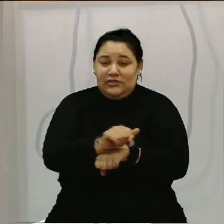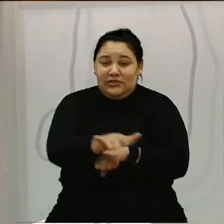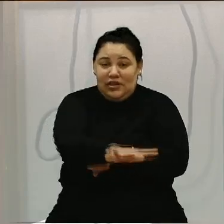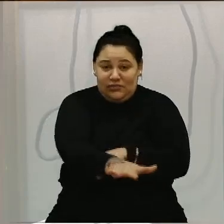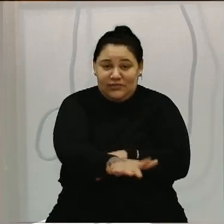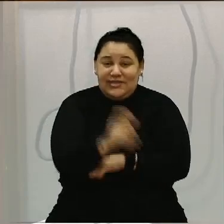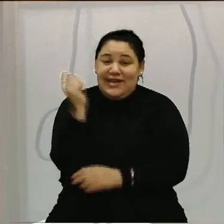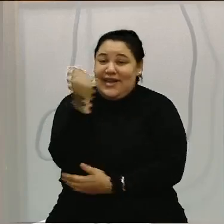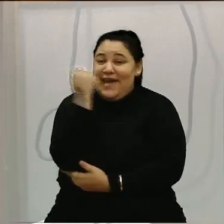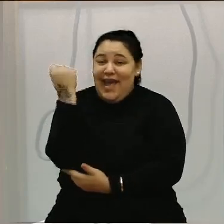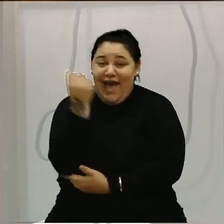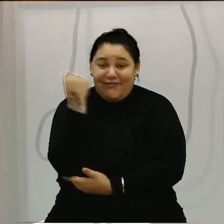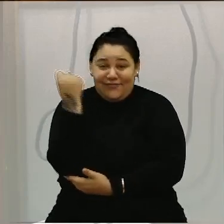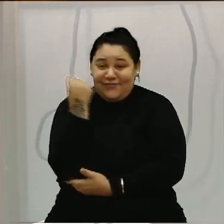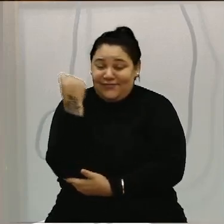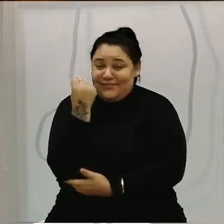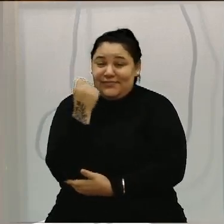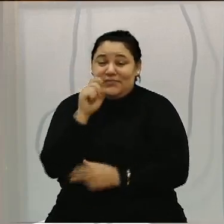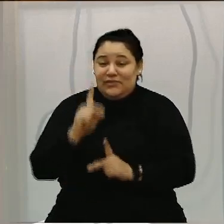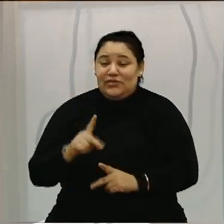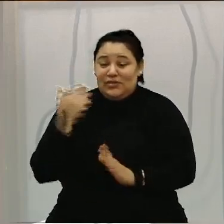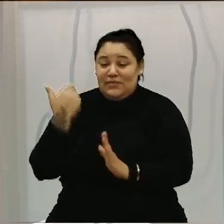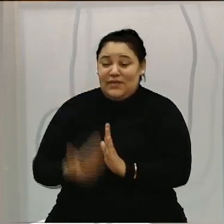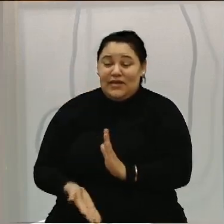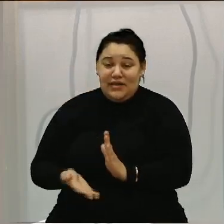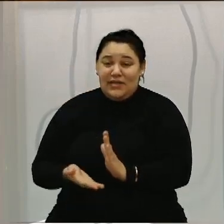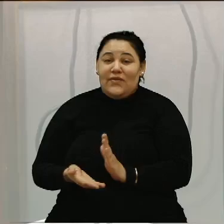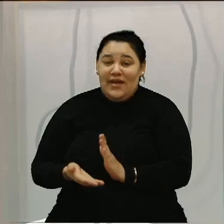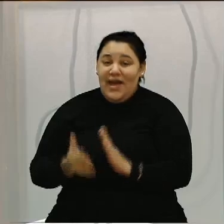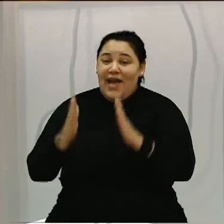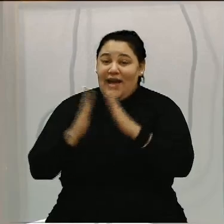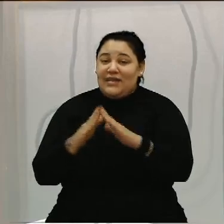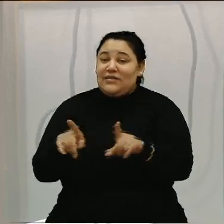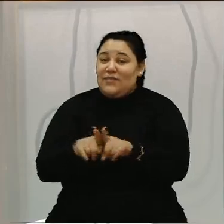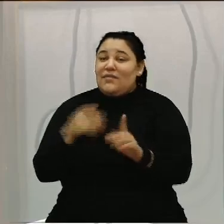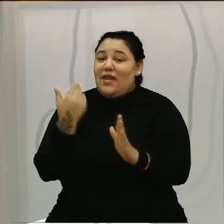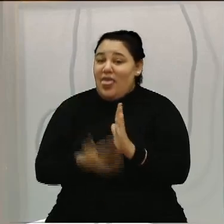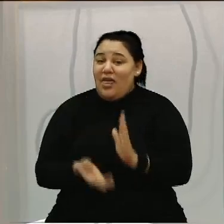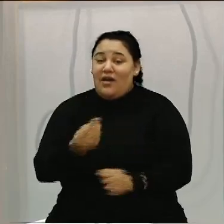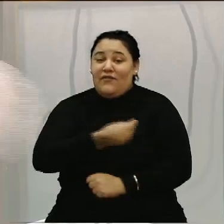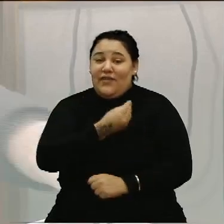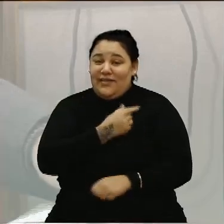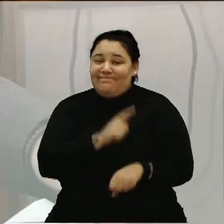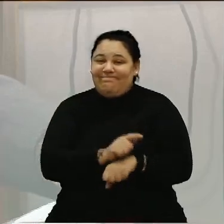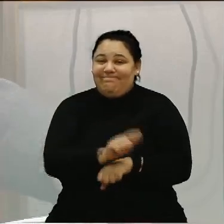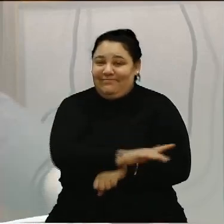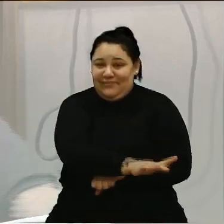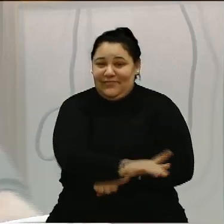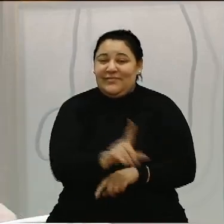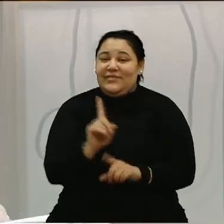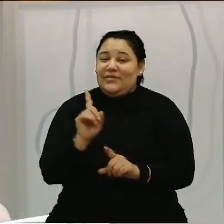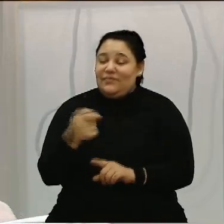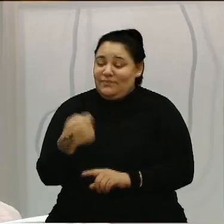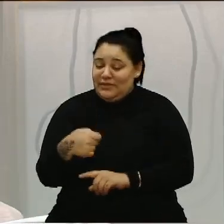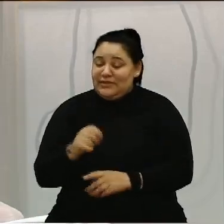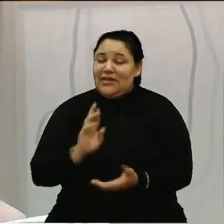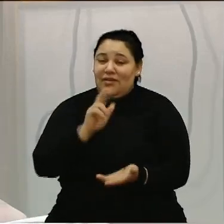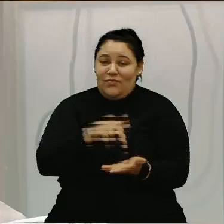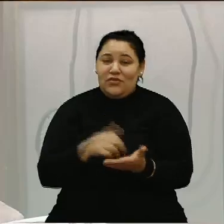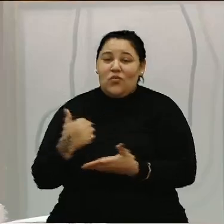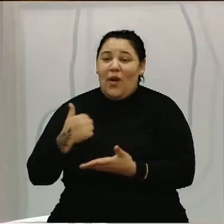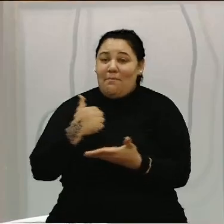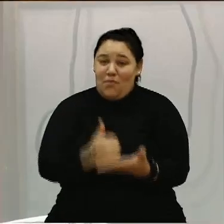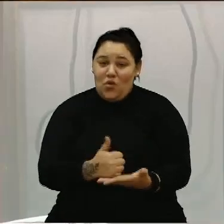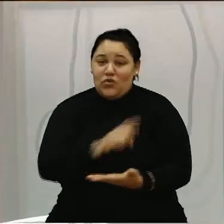que perderam não só a casa, como perderam a vida ali também. Então, a gente precisa realmente, né, desse suporte do governo